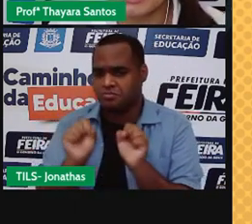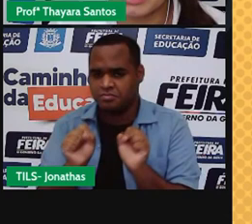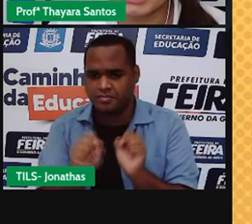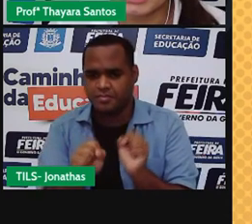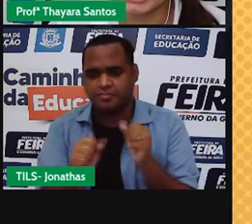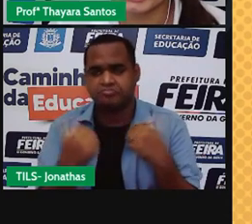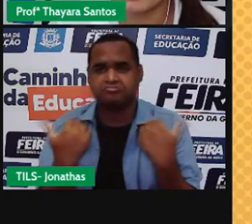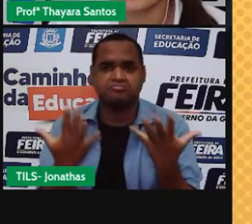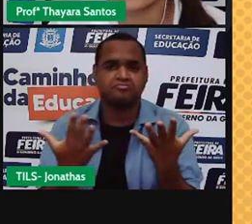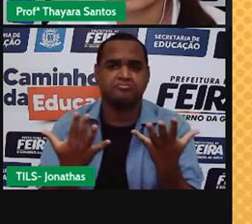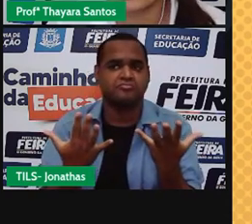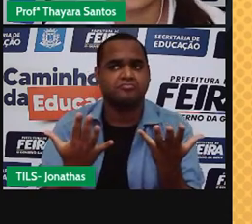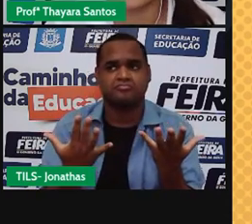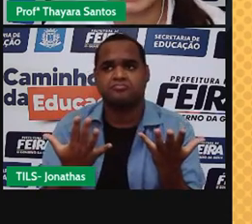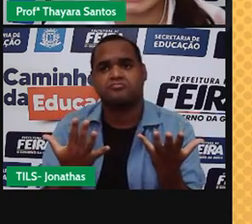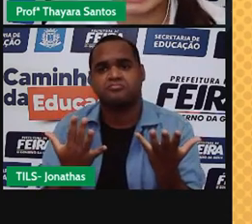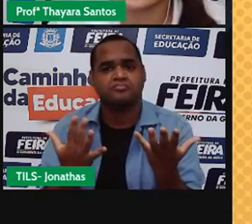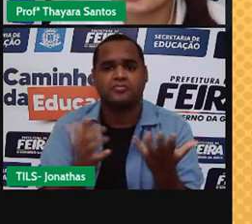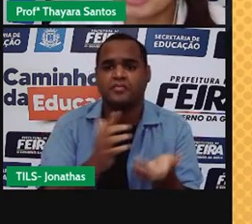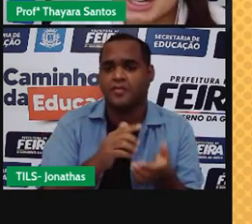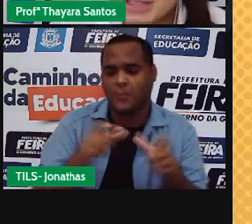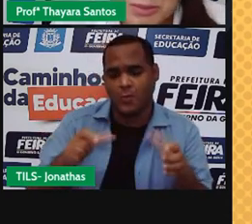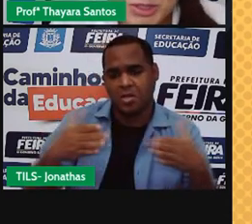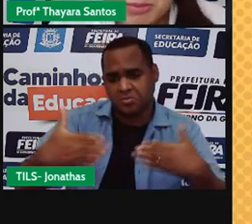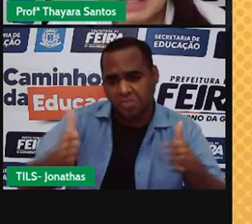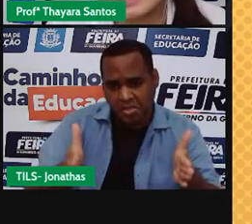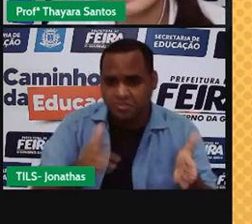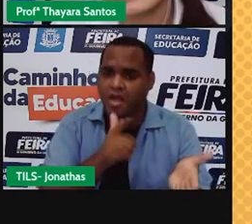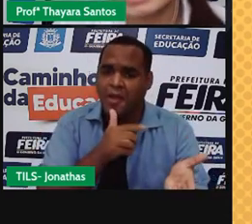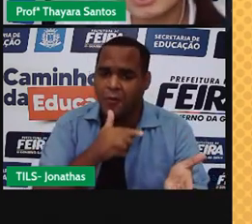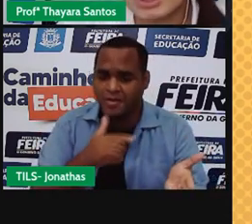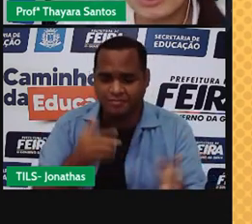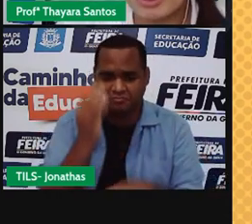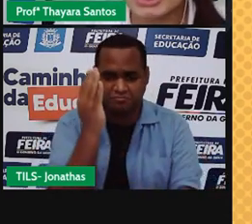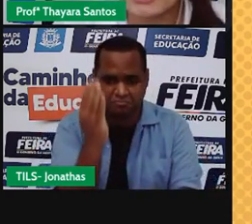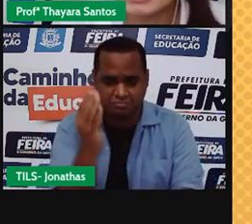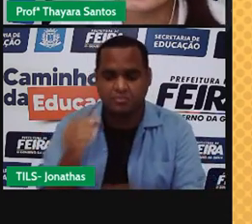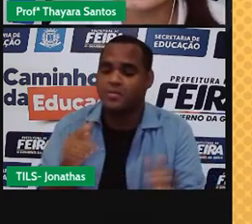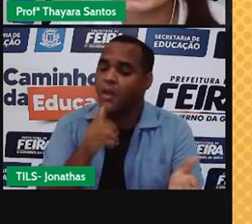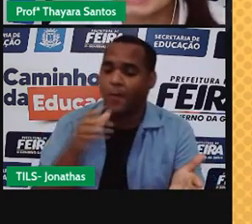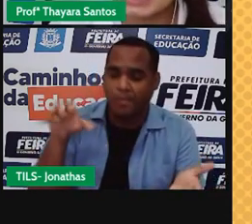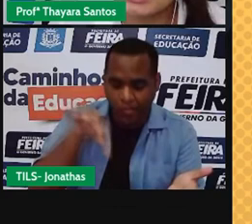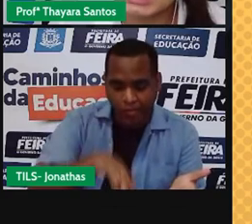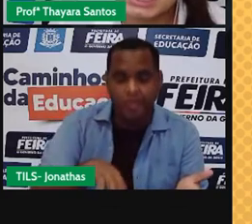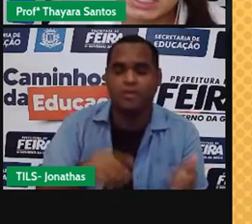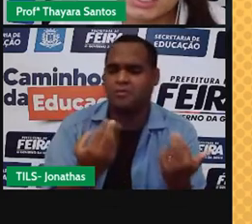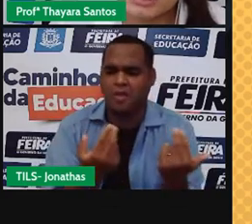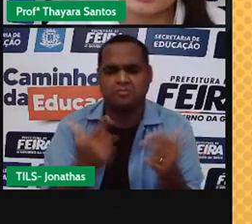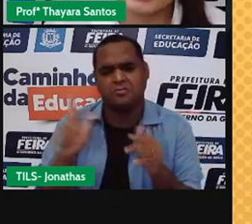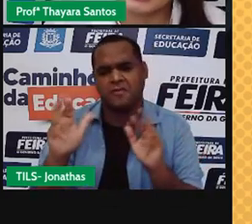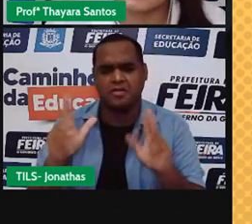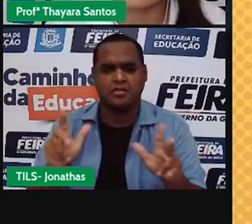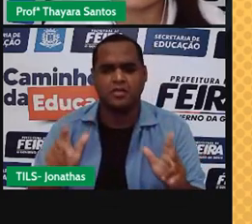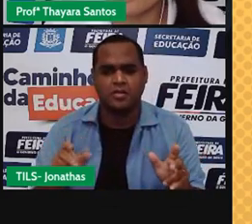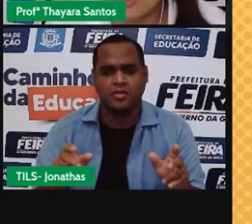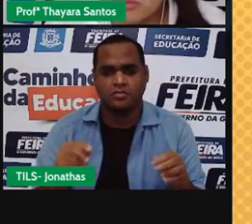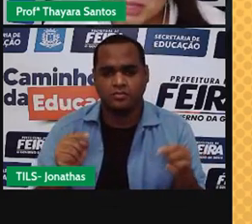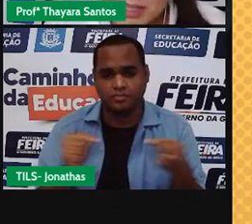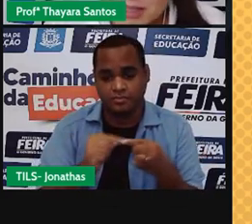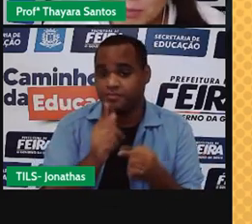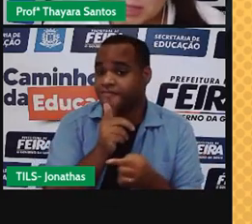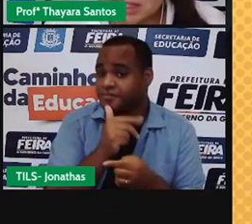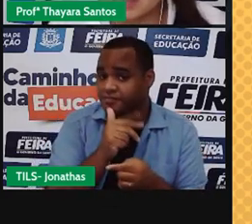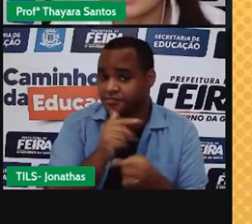essa água em uma caixa, por exemplo, de madeira, ela vai ter outra forma. Então, no estado líquido, a